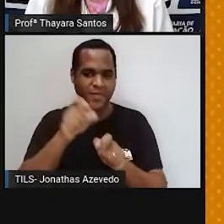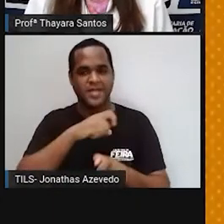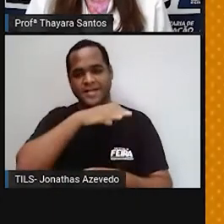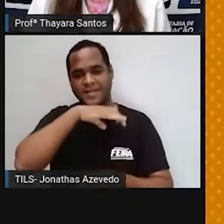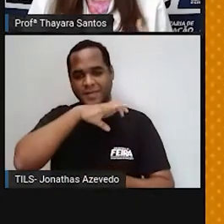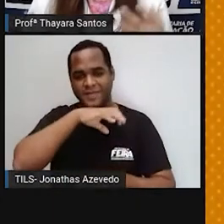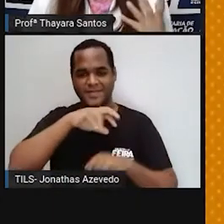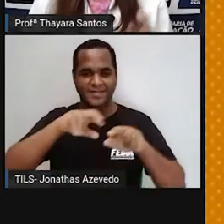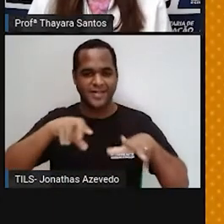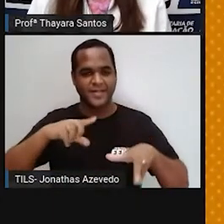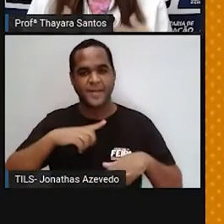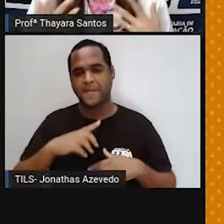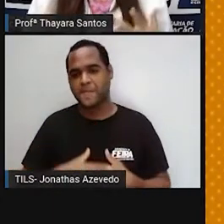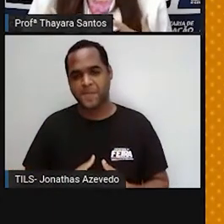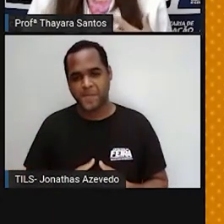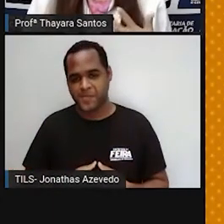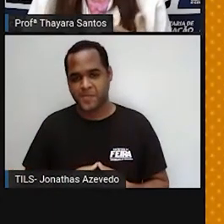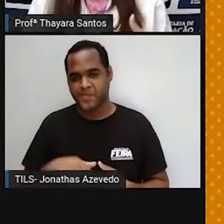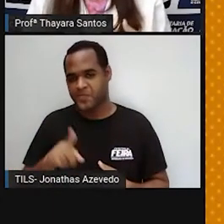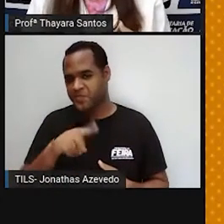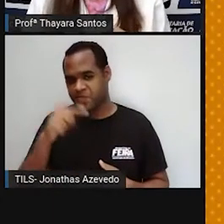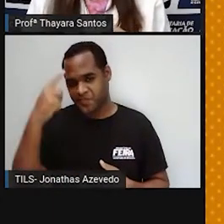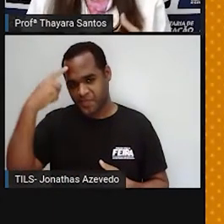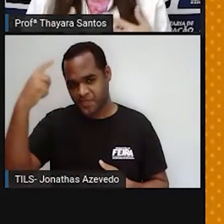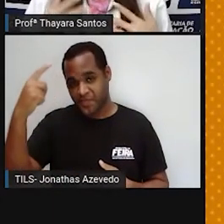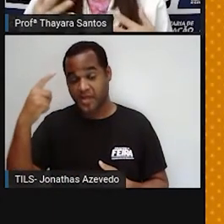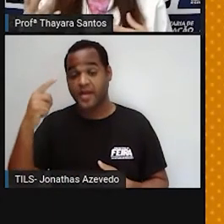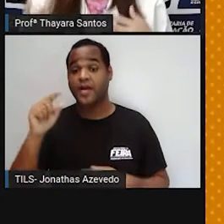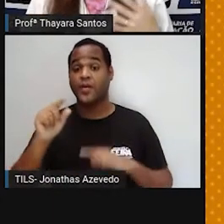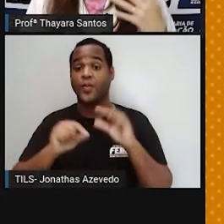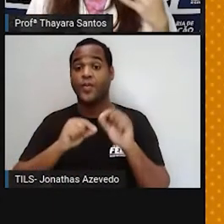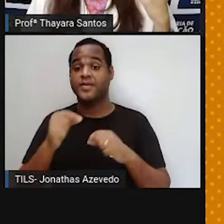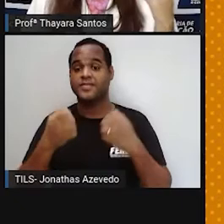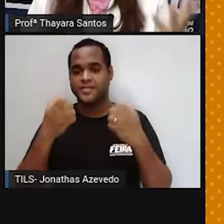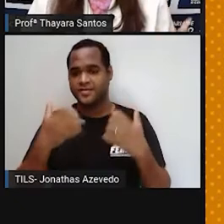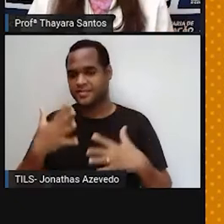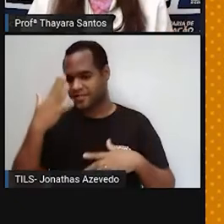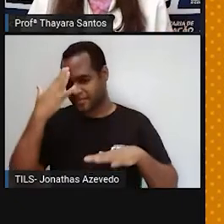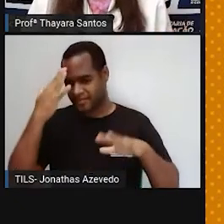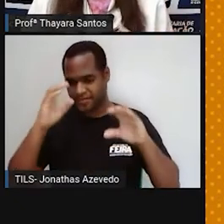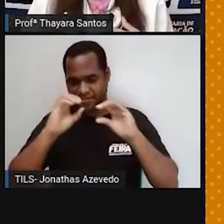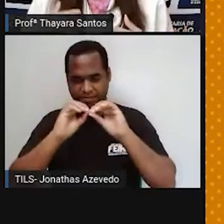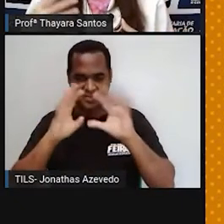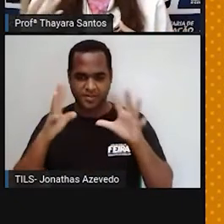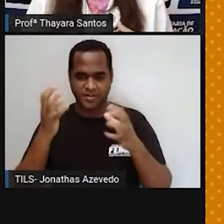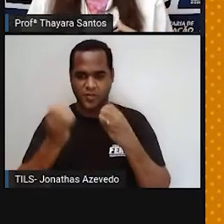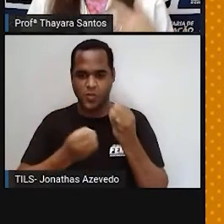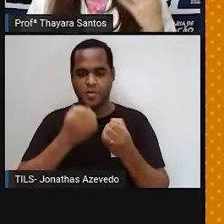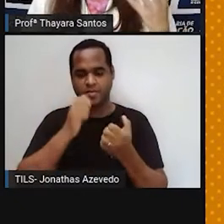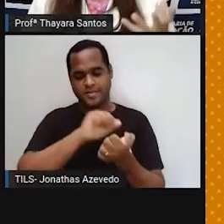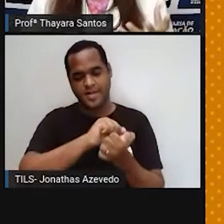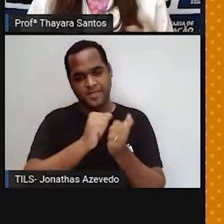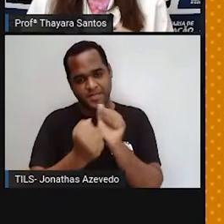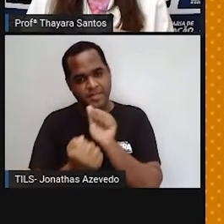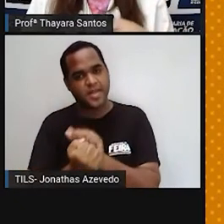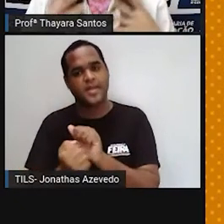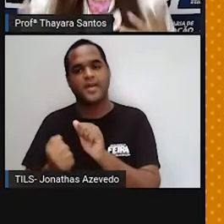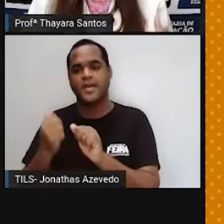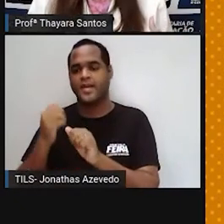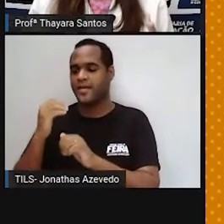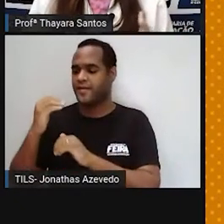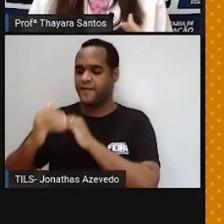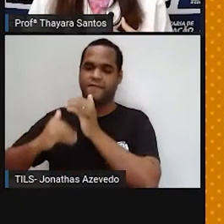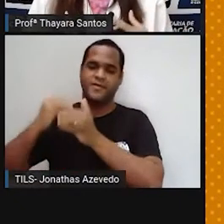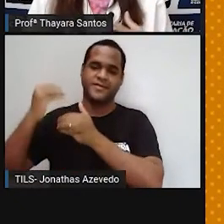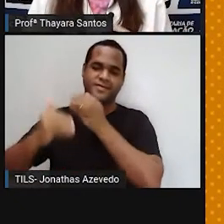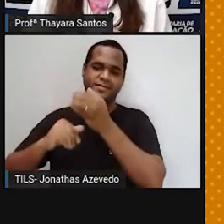Então, antes de tudo, para a gente entender, né, como é que a reprodução, a adaptação e a evolução